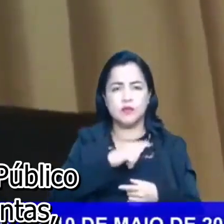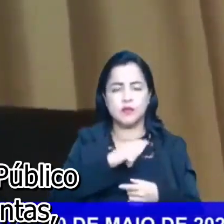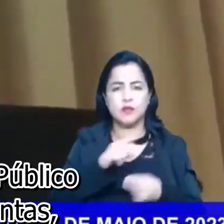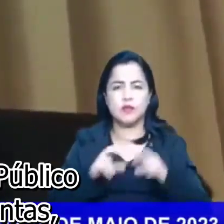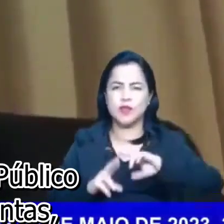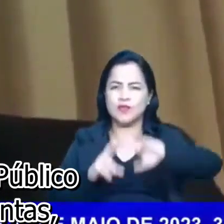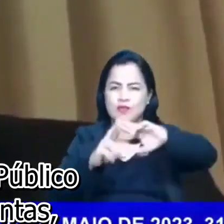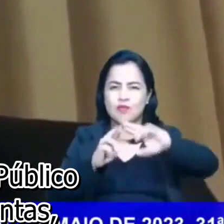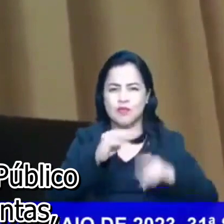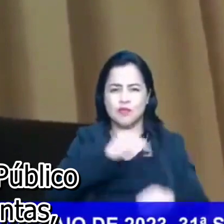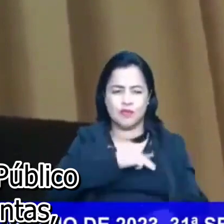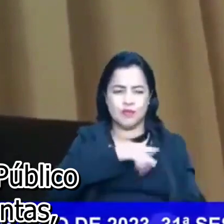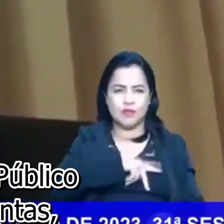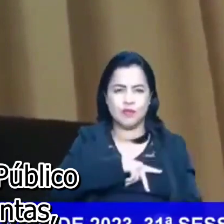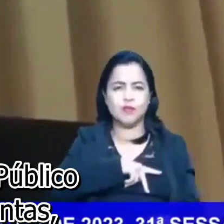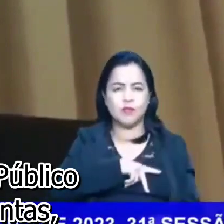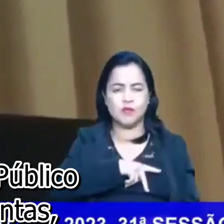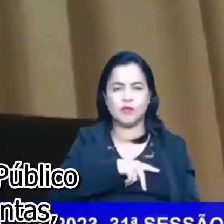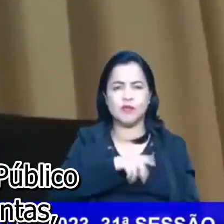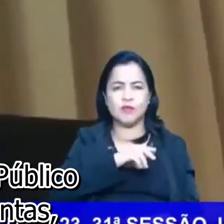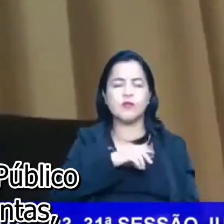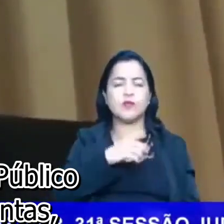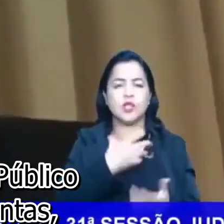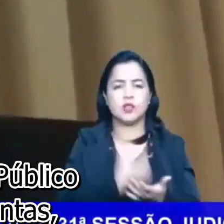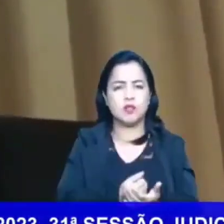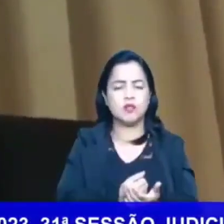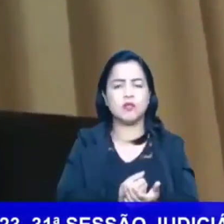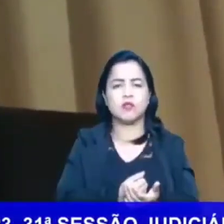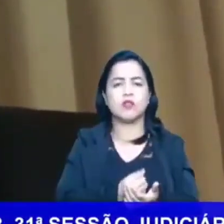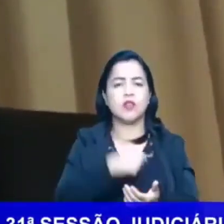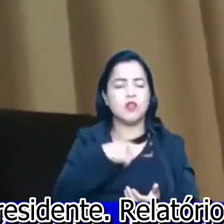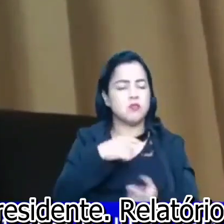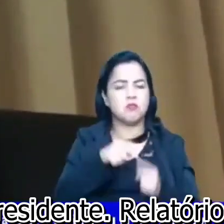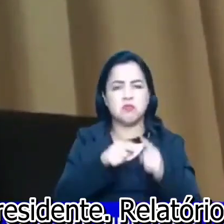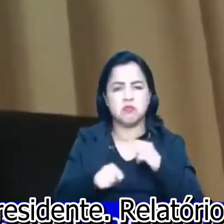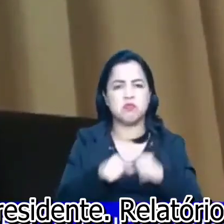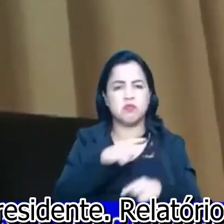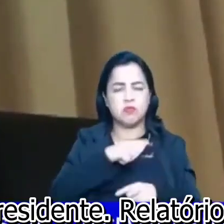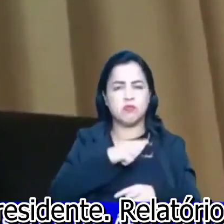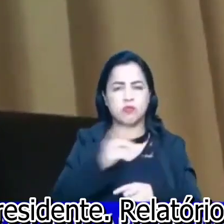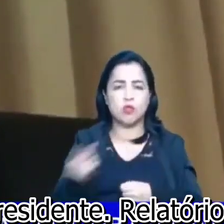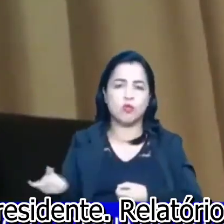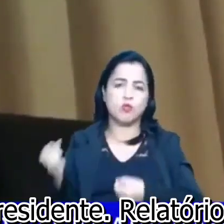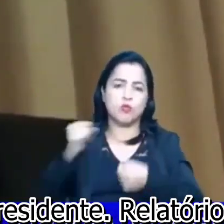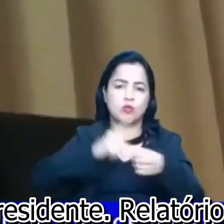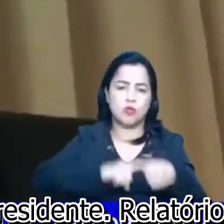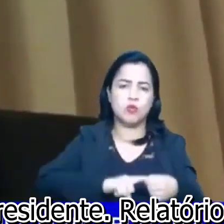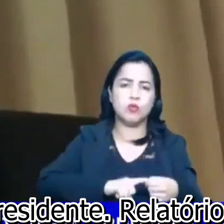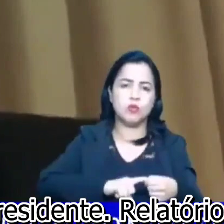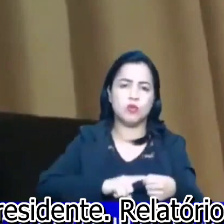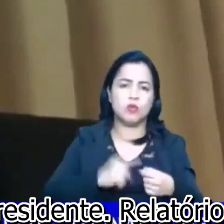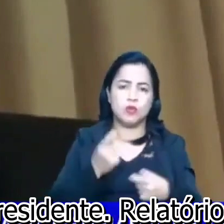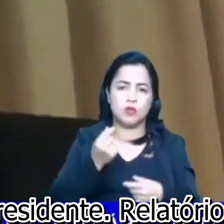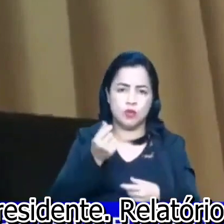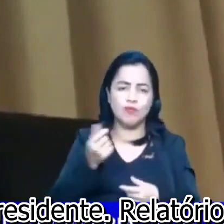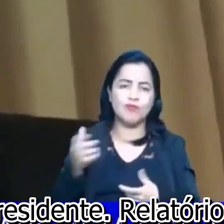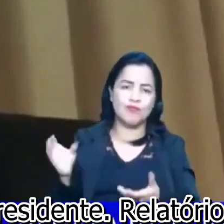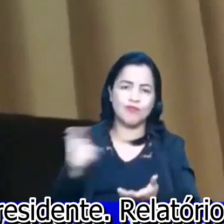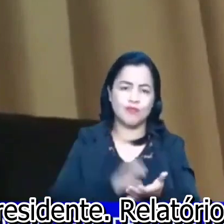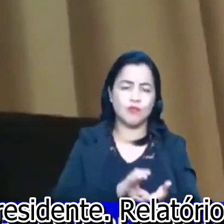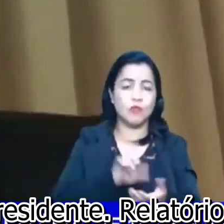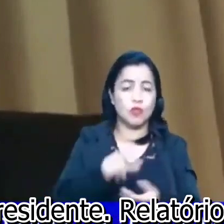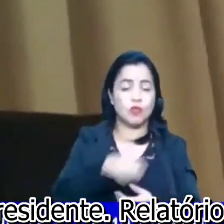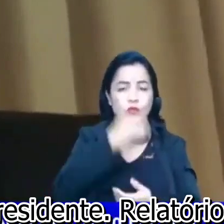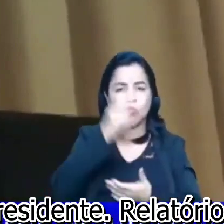representante do Ministério Público Eleitoral opinou pela desaprovação das contas e a restituição dos recursos. Esse